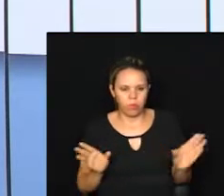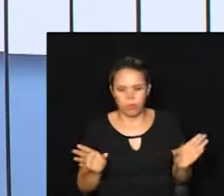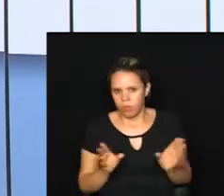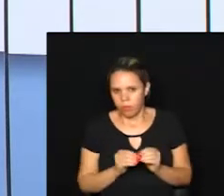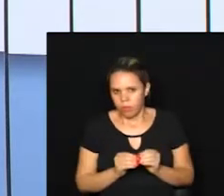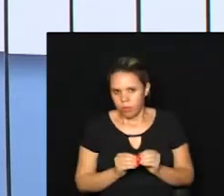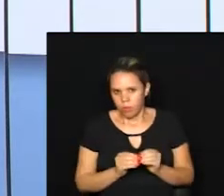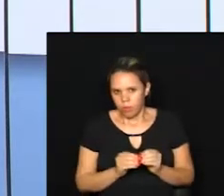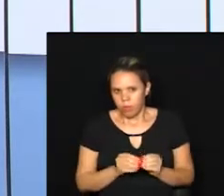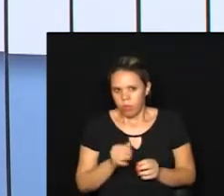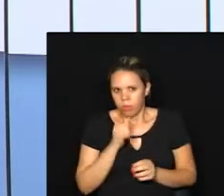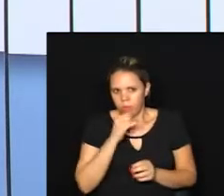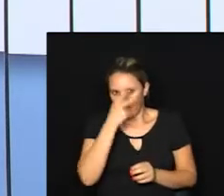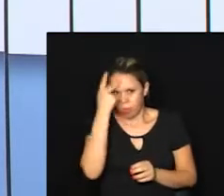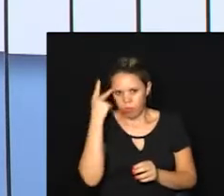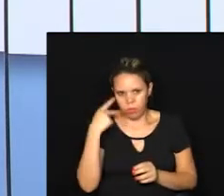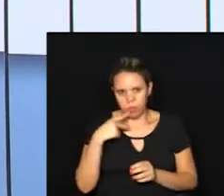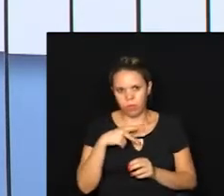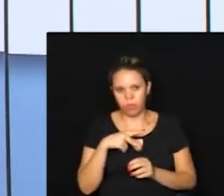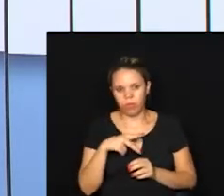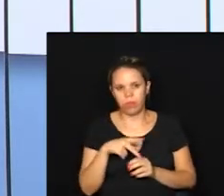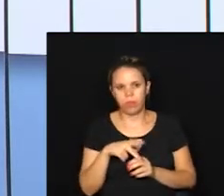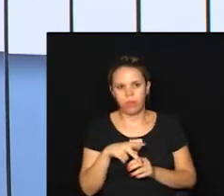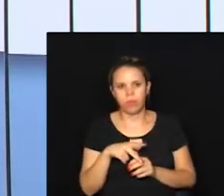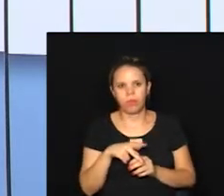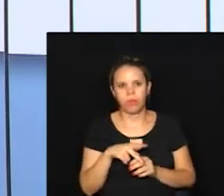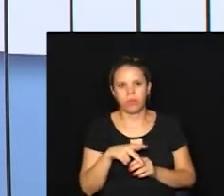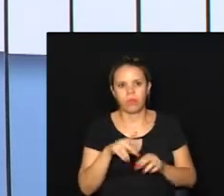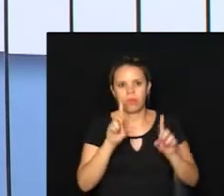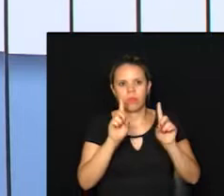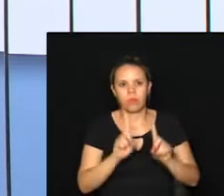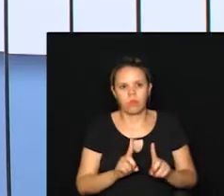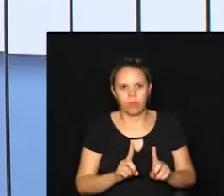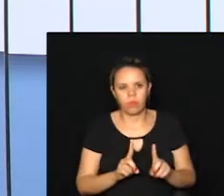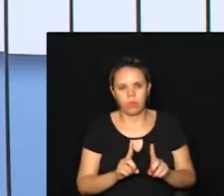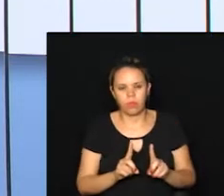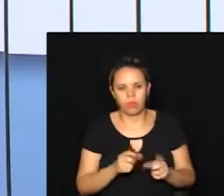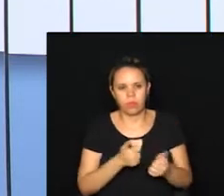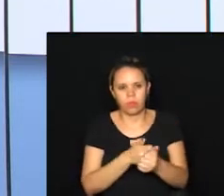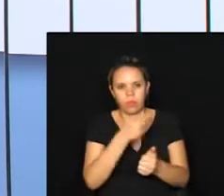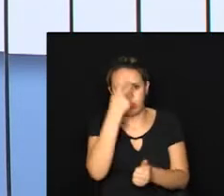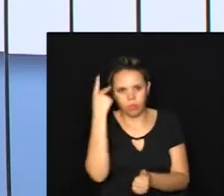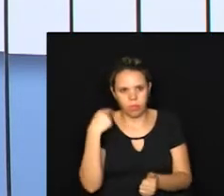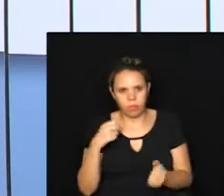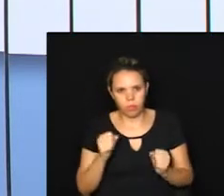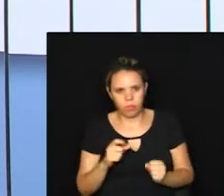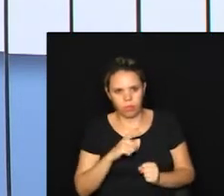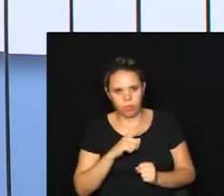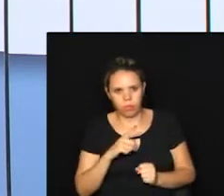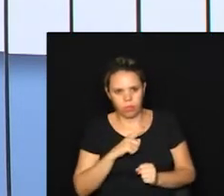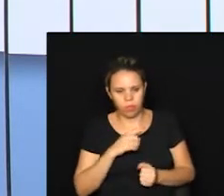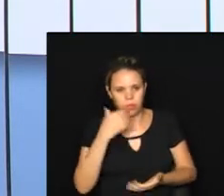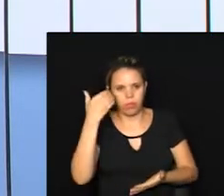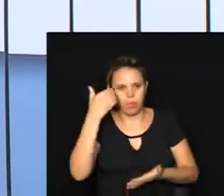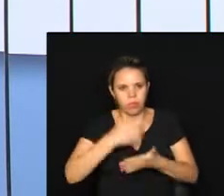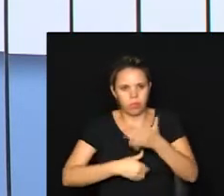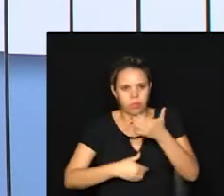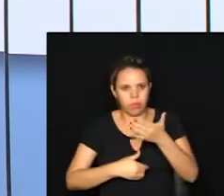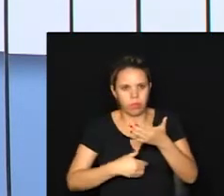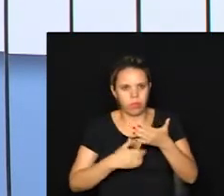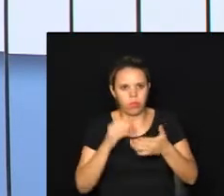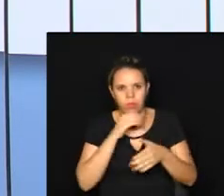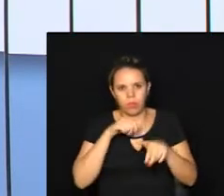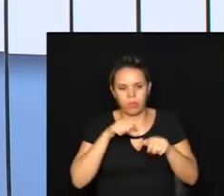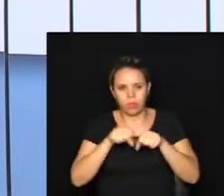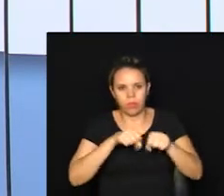define que, por exemplo, as pessoas portadoras, as pessoas com deficiência e seus acompanhantes terão isenção em corridas